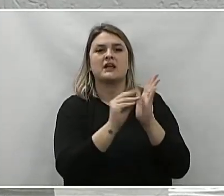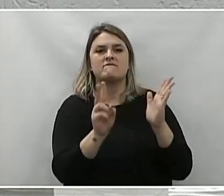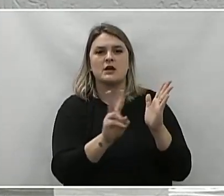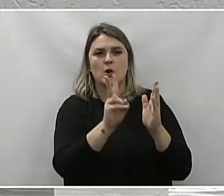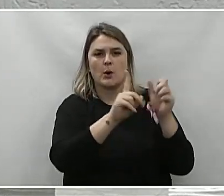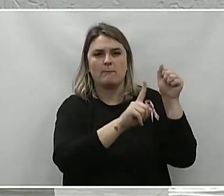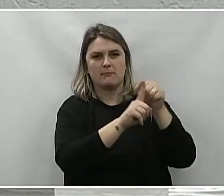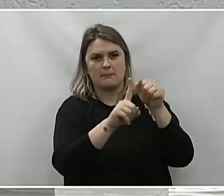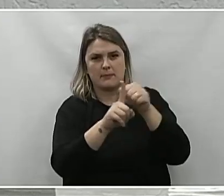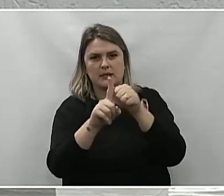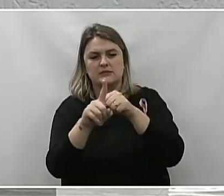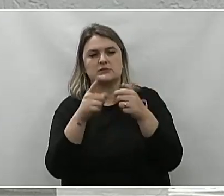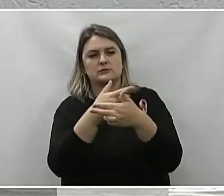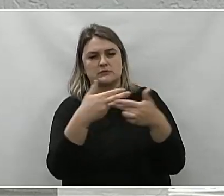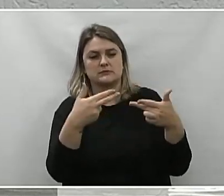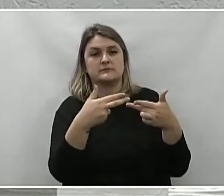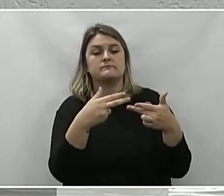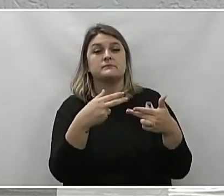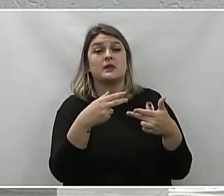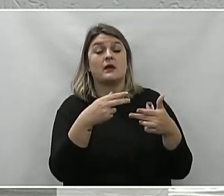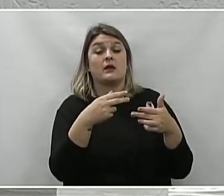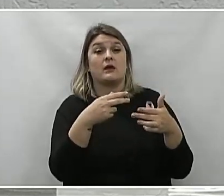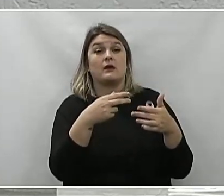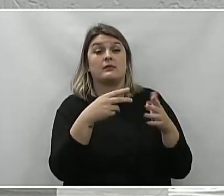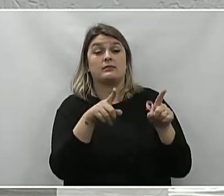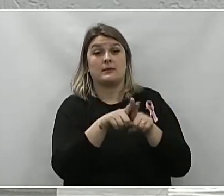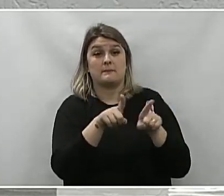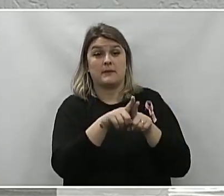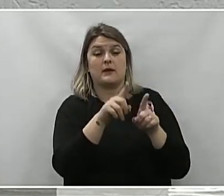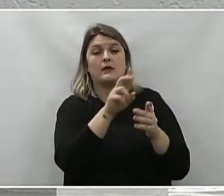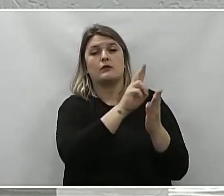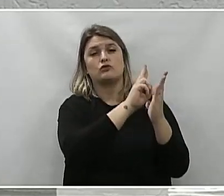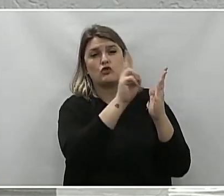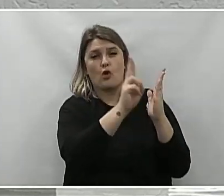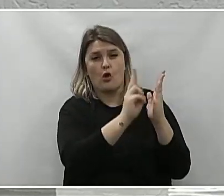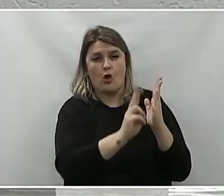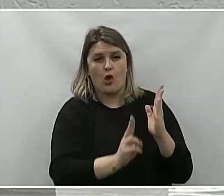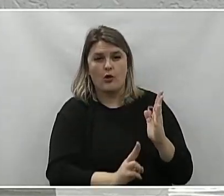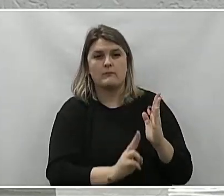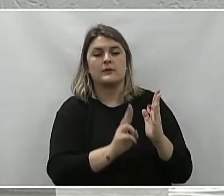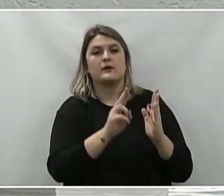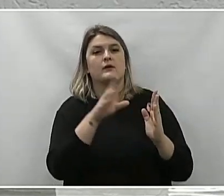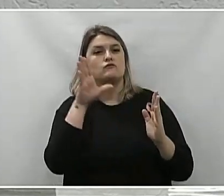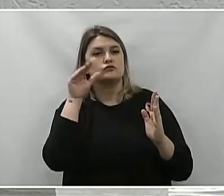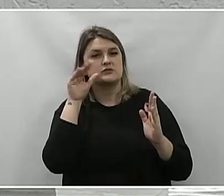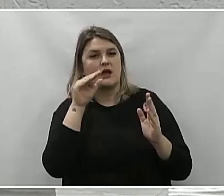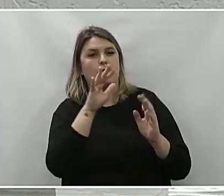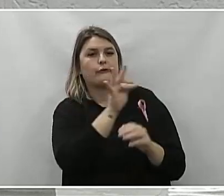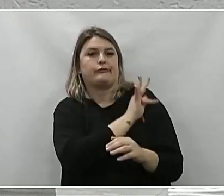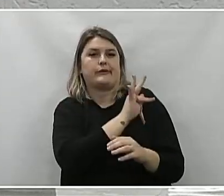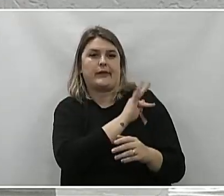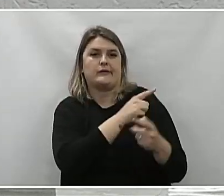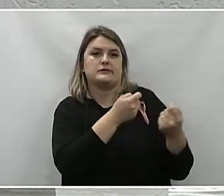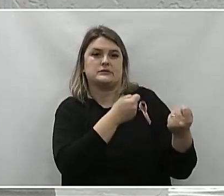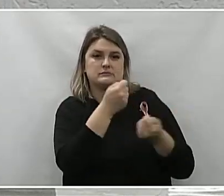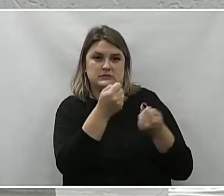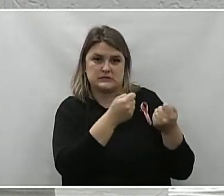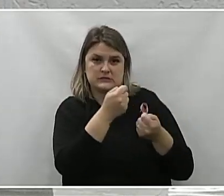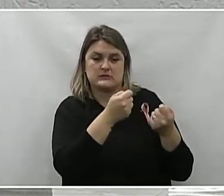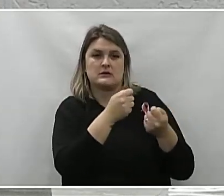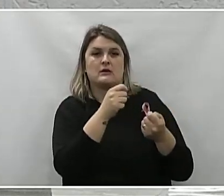valores mensais e adicionais considerando a relação nominal total de servidores técnicos administrativos